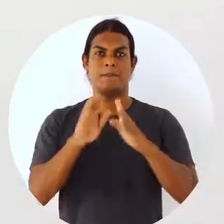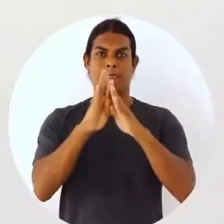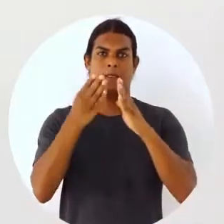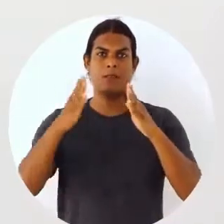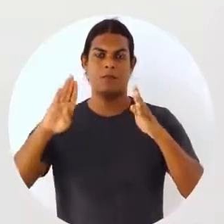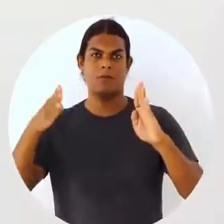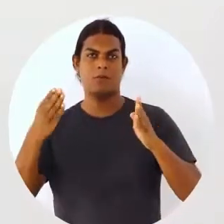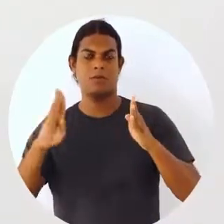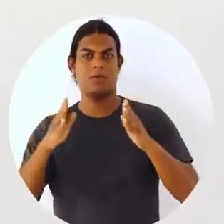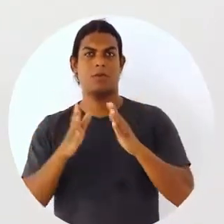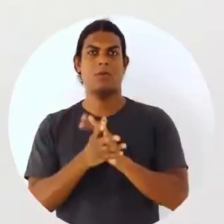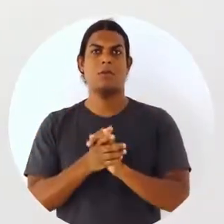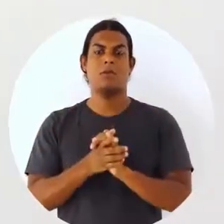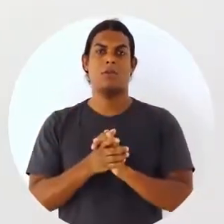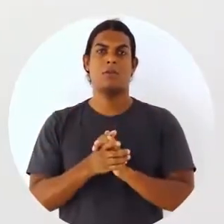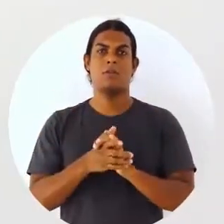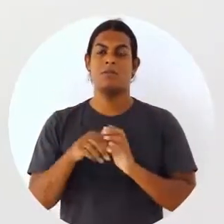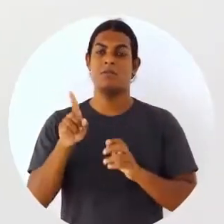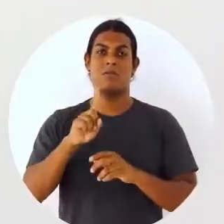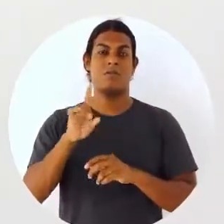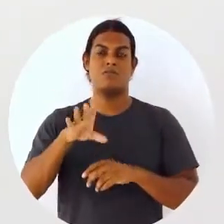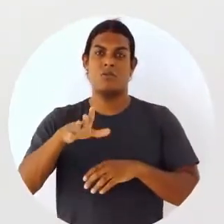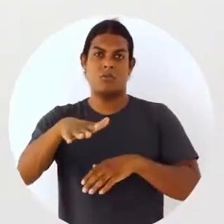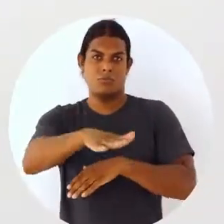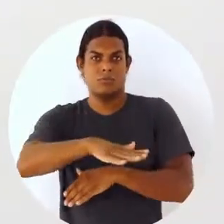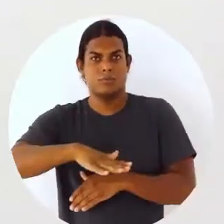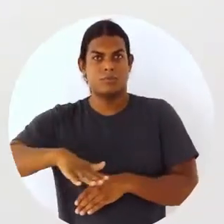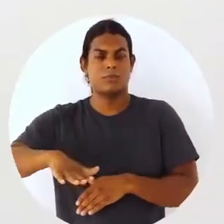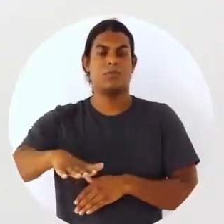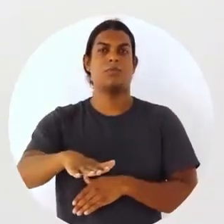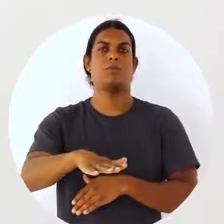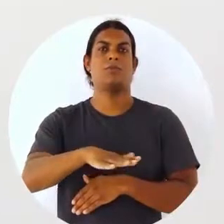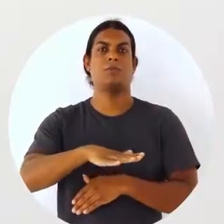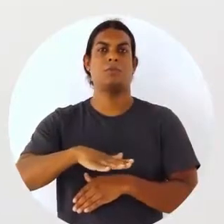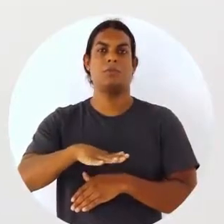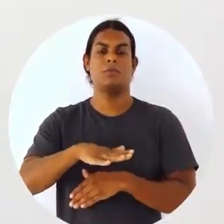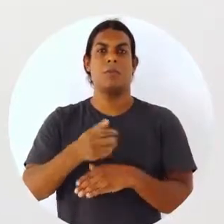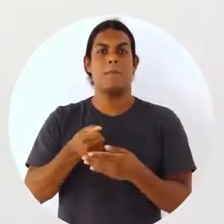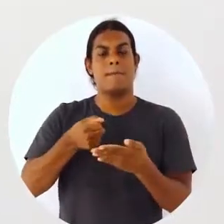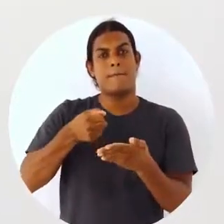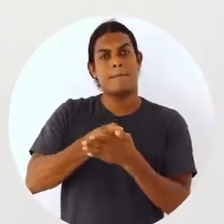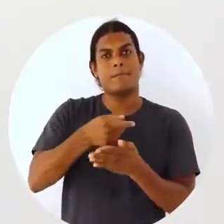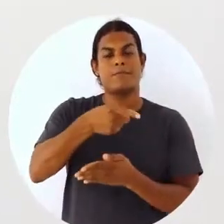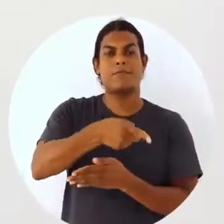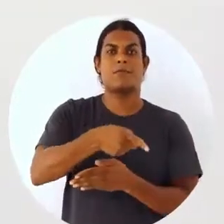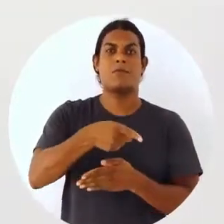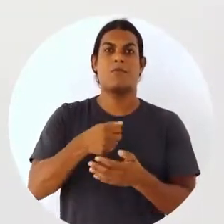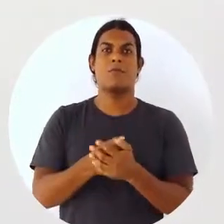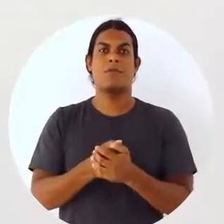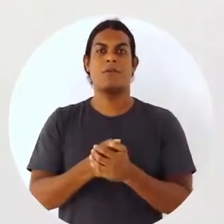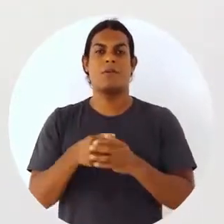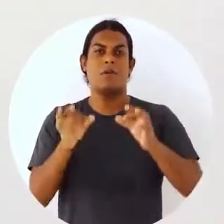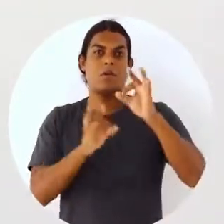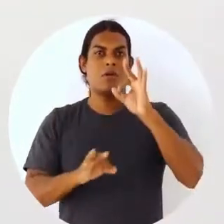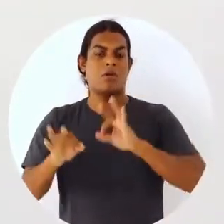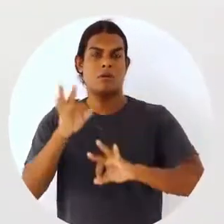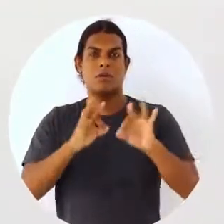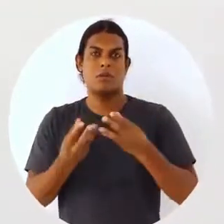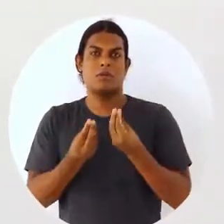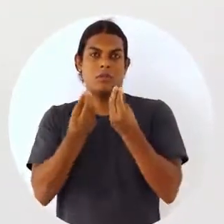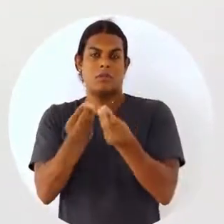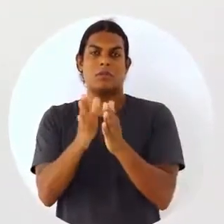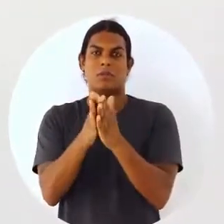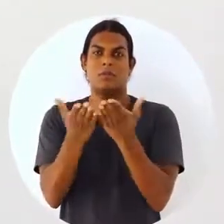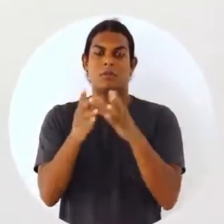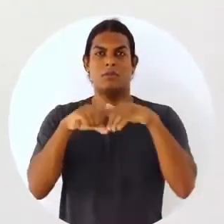ela não funciona só apenas para comprar, fazer o processamento e entregar livros para a